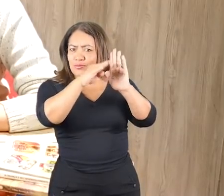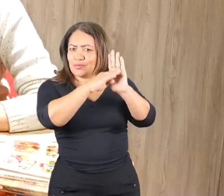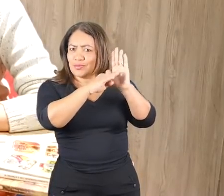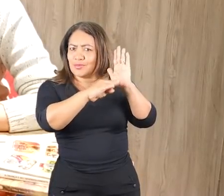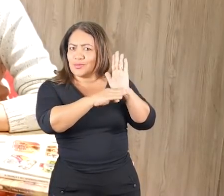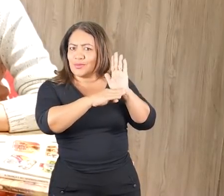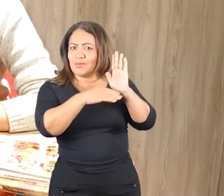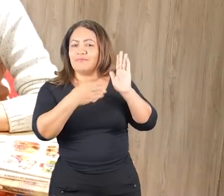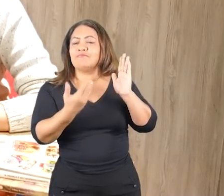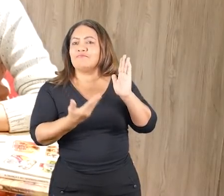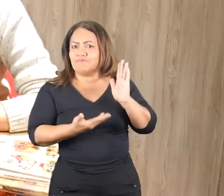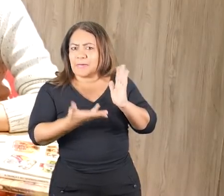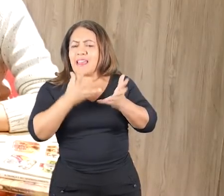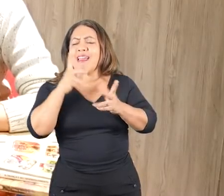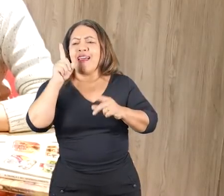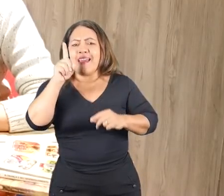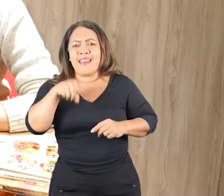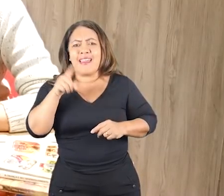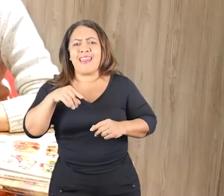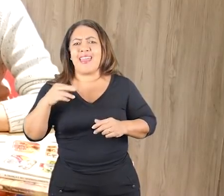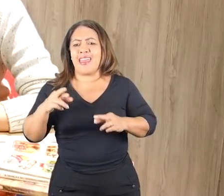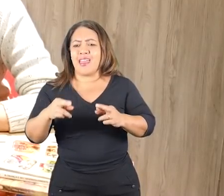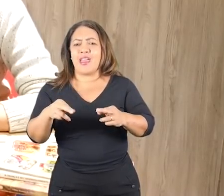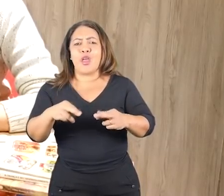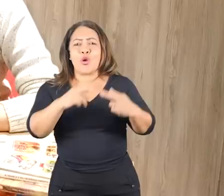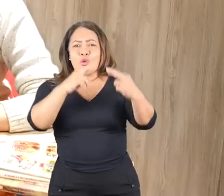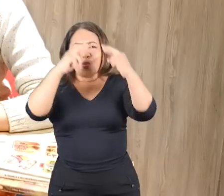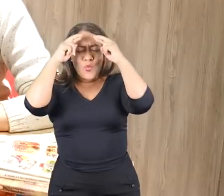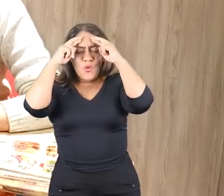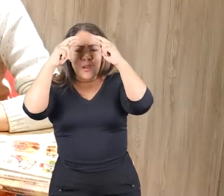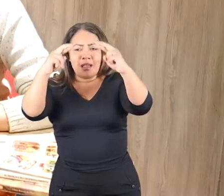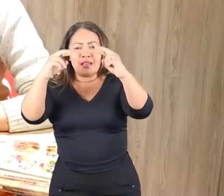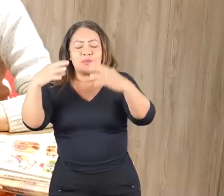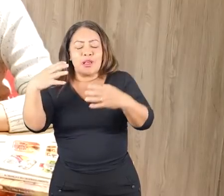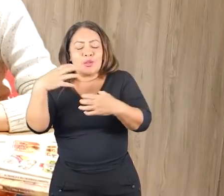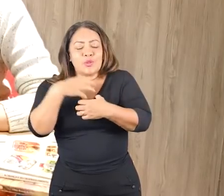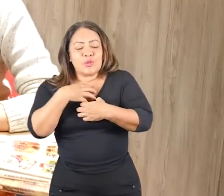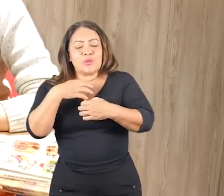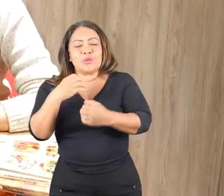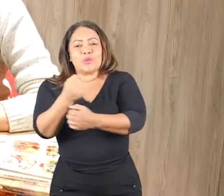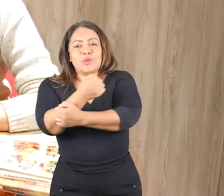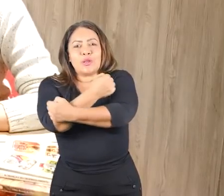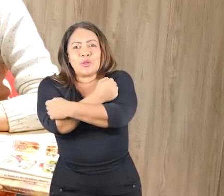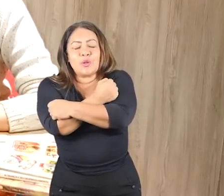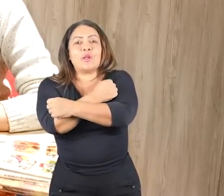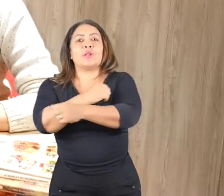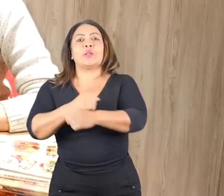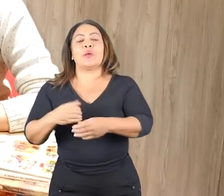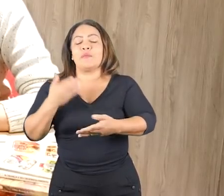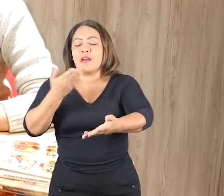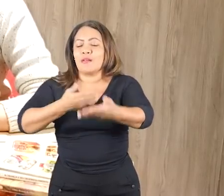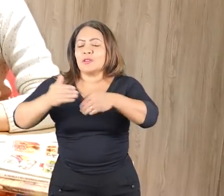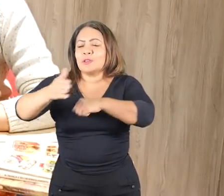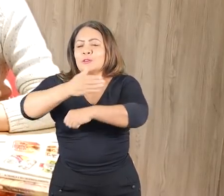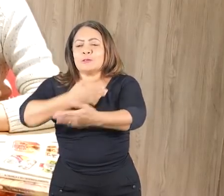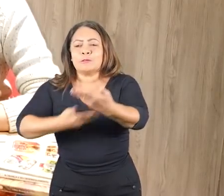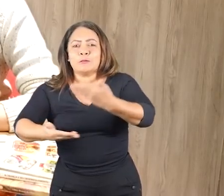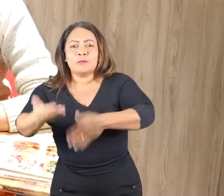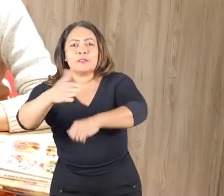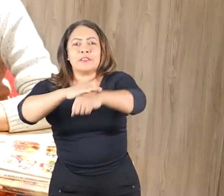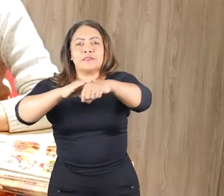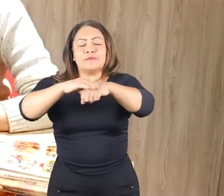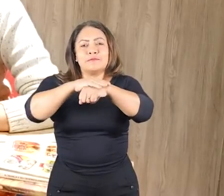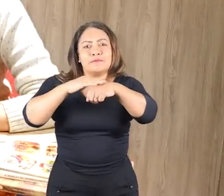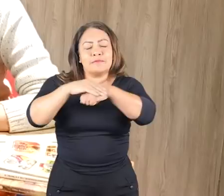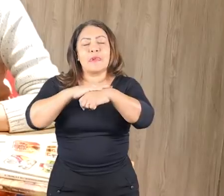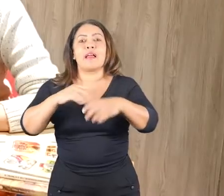que destacamos aqui, o respeito, a sensibilidade, o acolhimento e o diálogo,